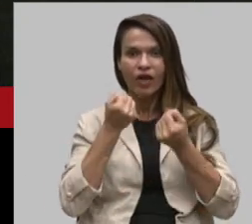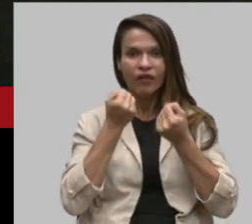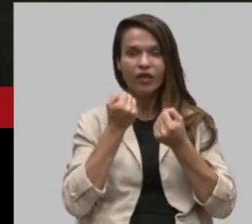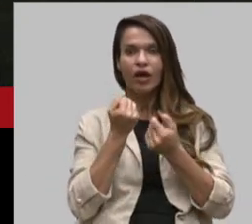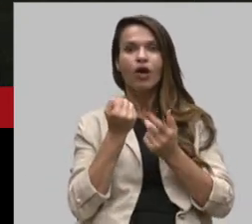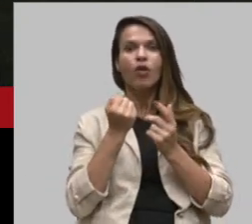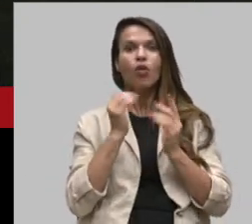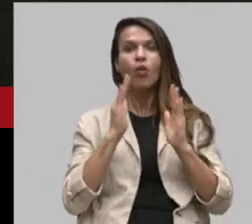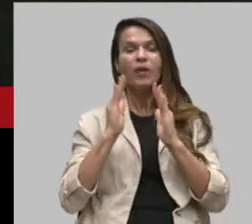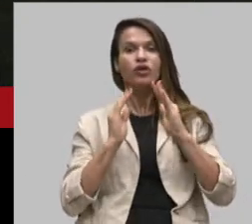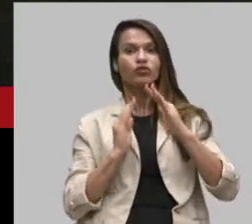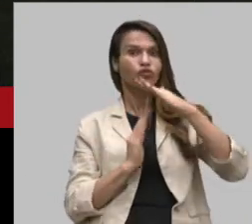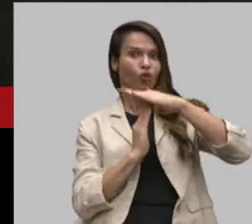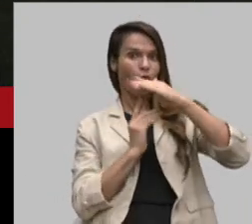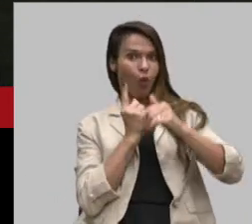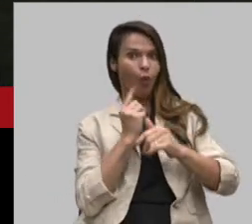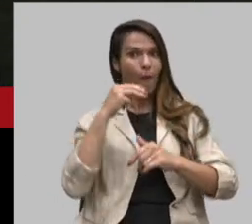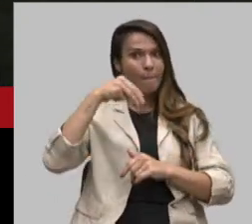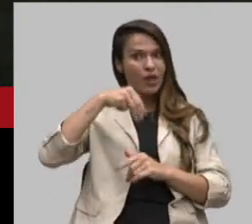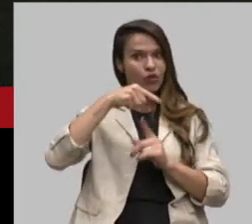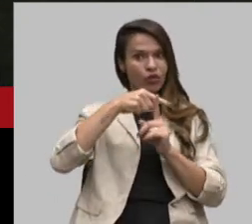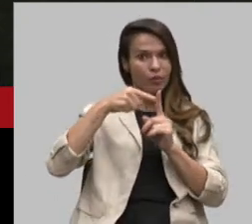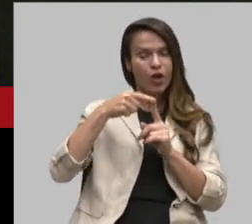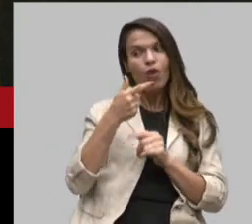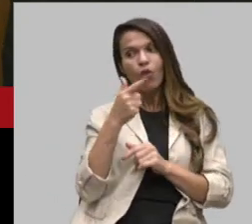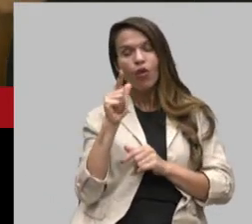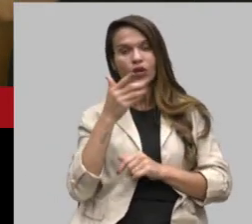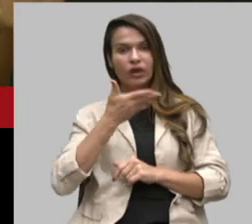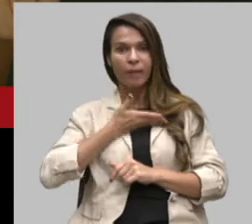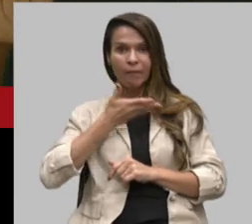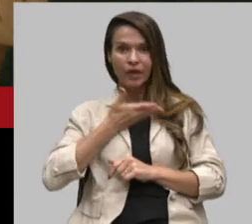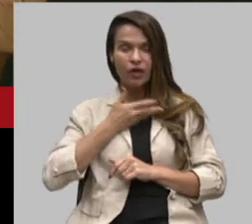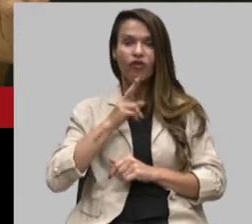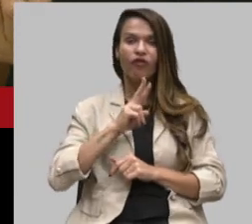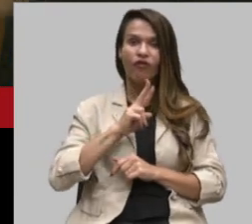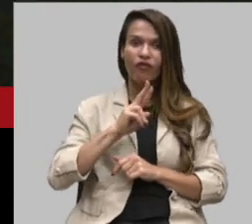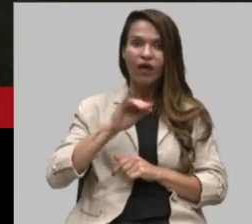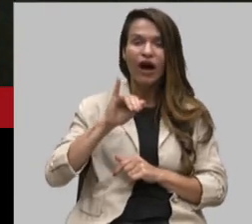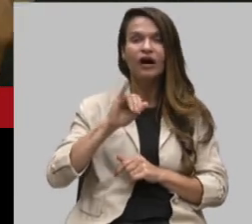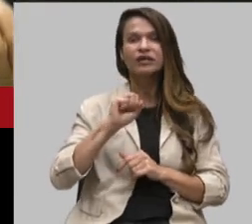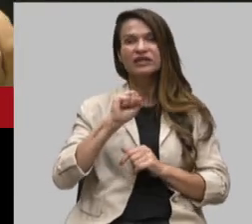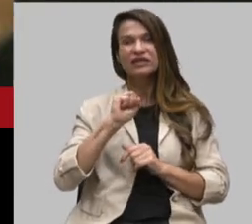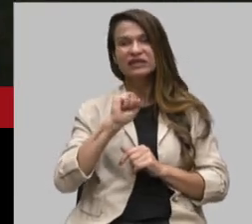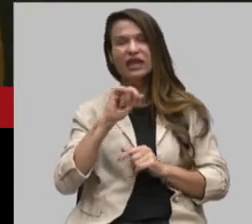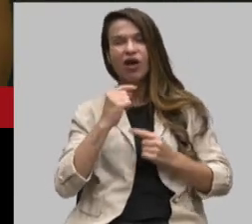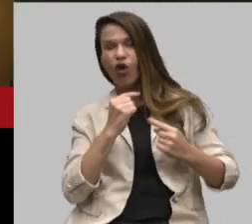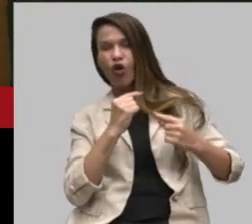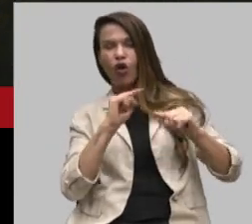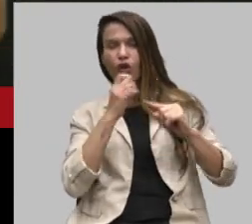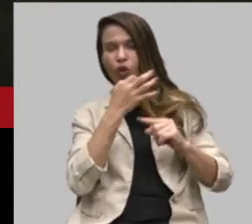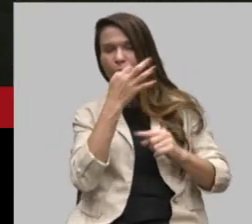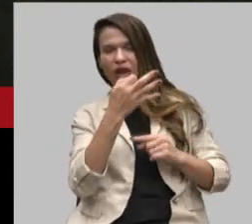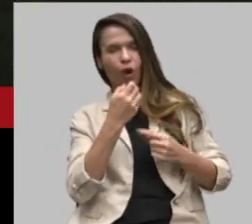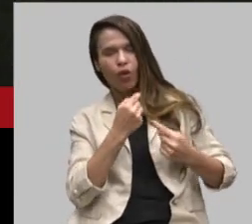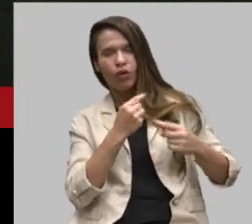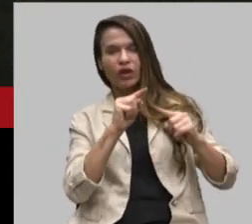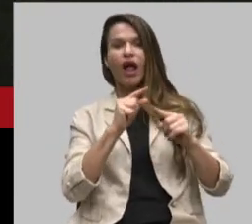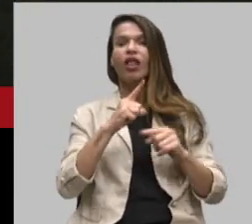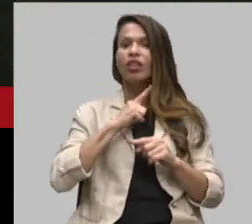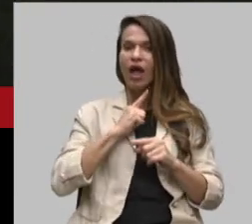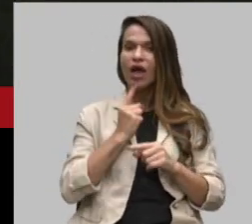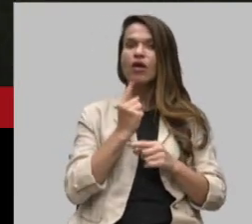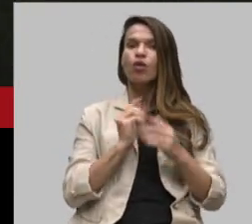meio o outro colega vai eh se for contra se tiver opinião contrária ele também vai ter 1 minuto e